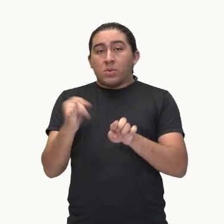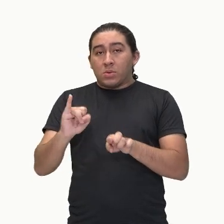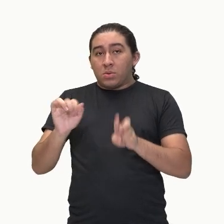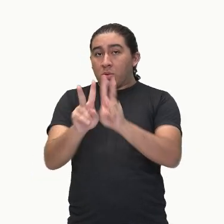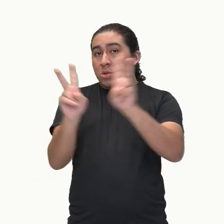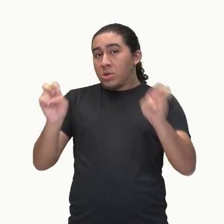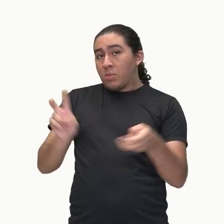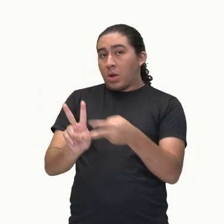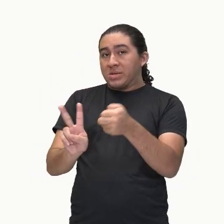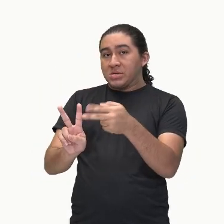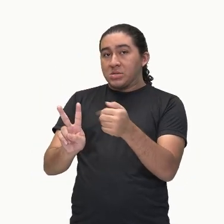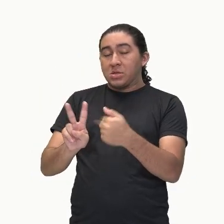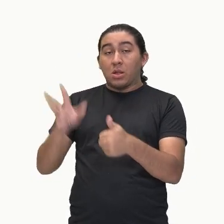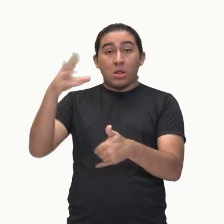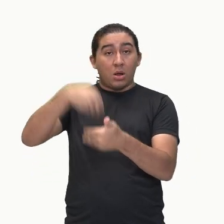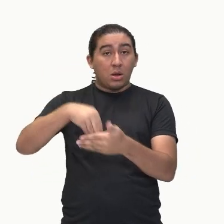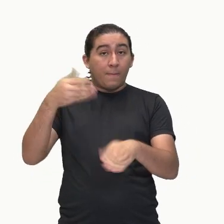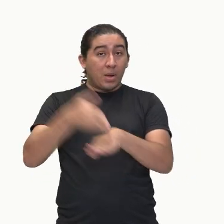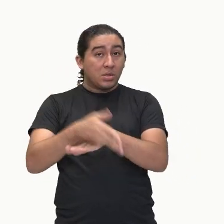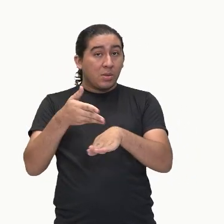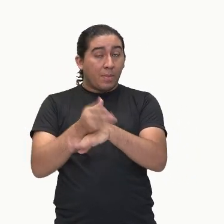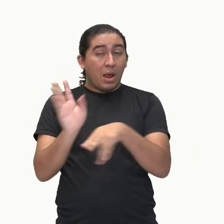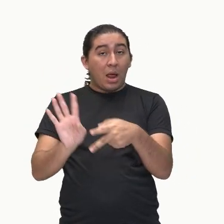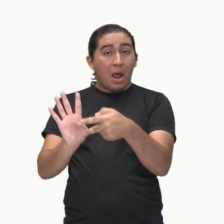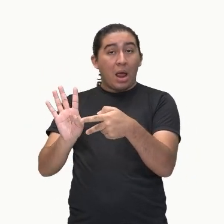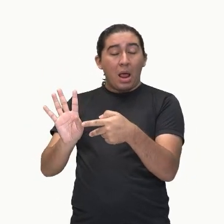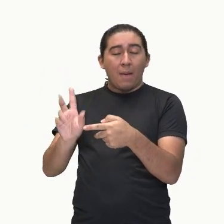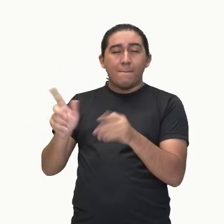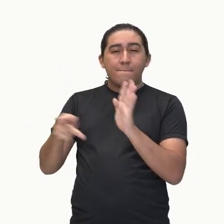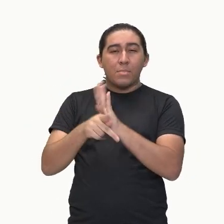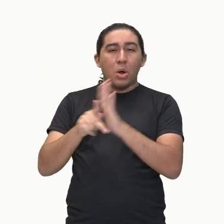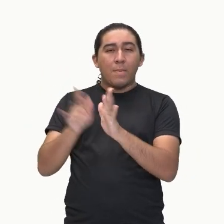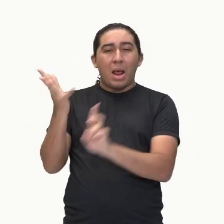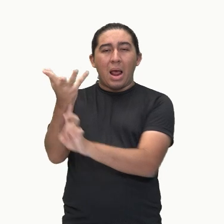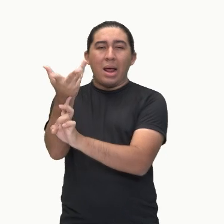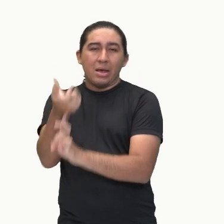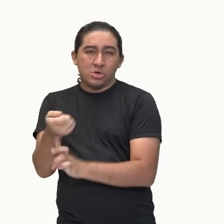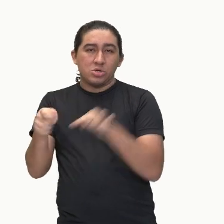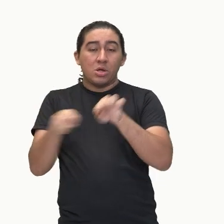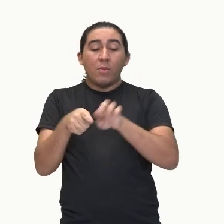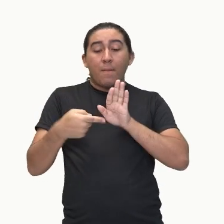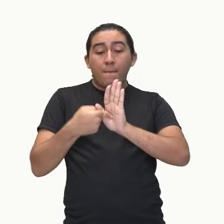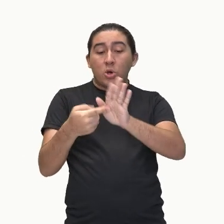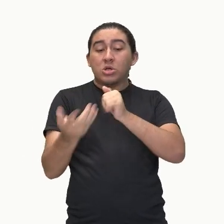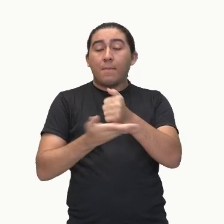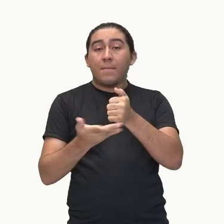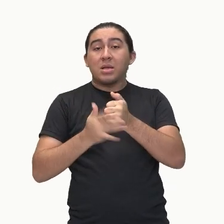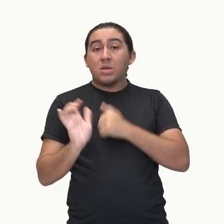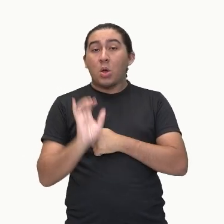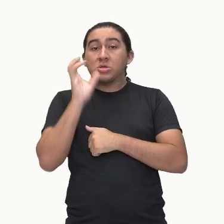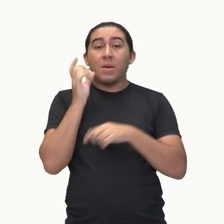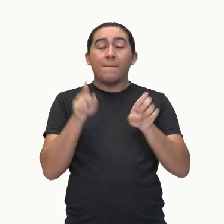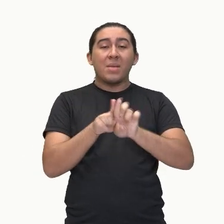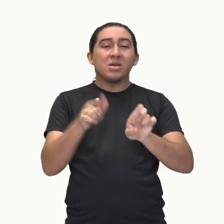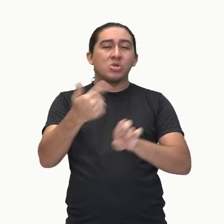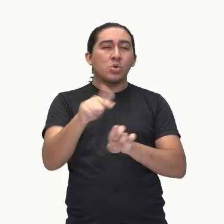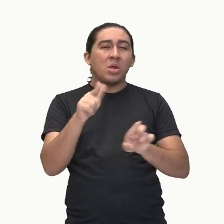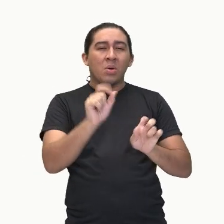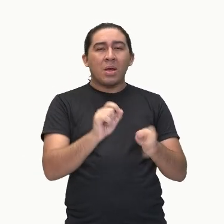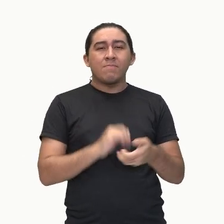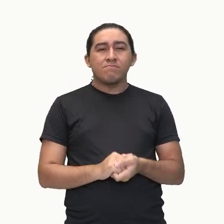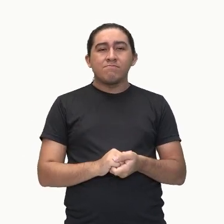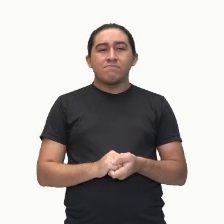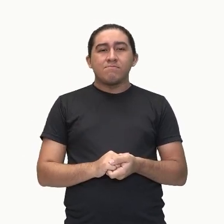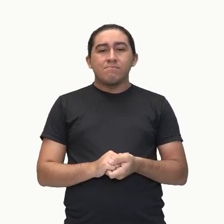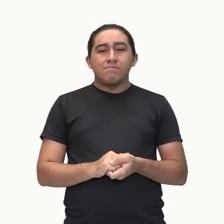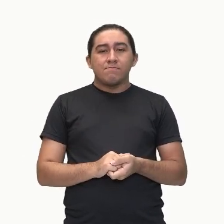indígenas na arte, também trazendo a essência do que acontece, mas sem estereotipar,